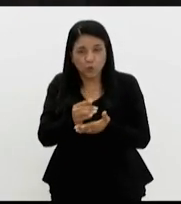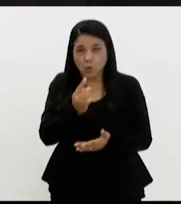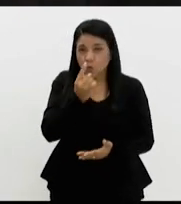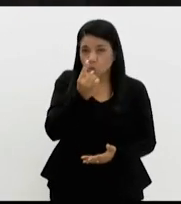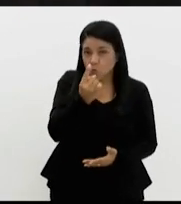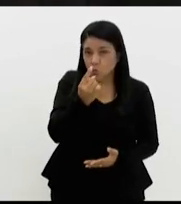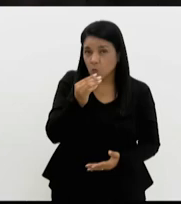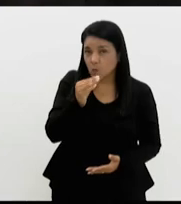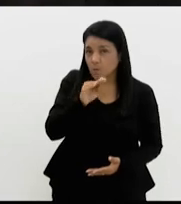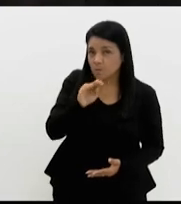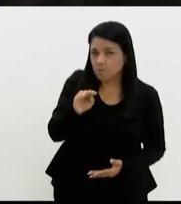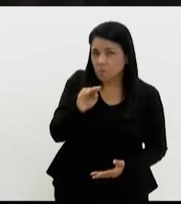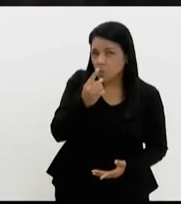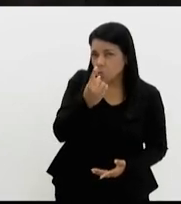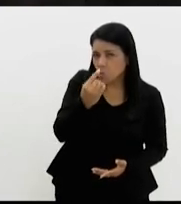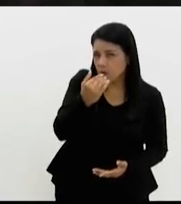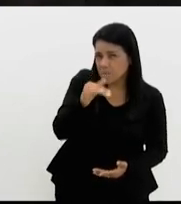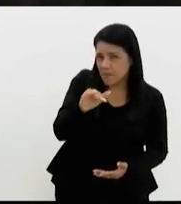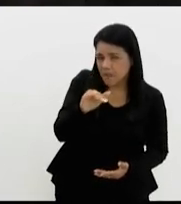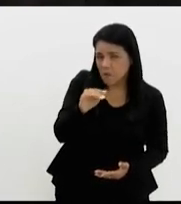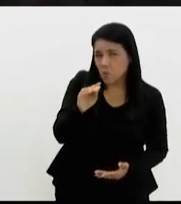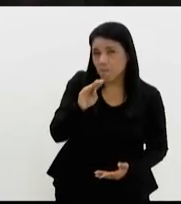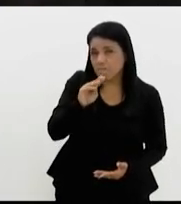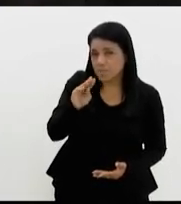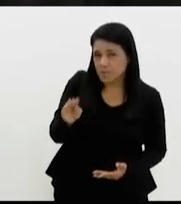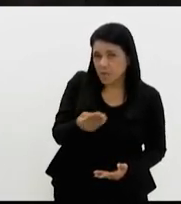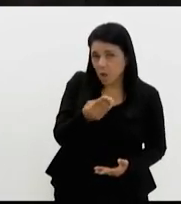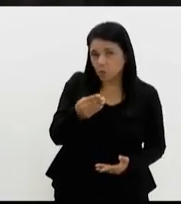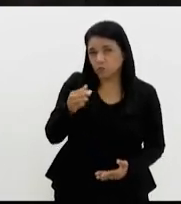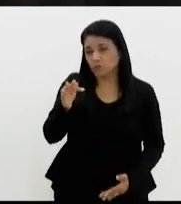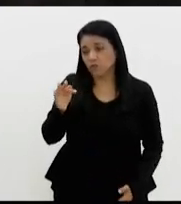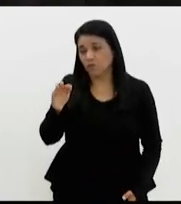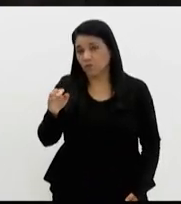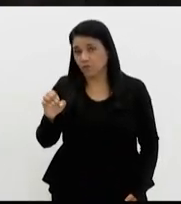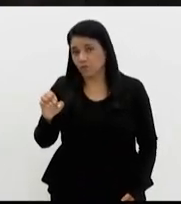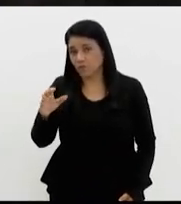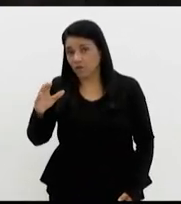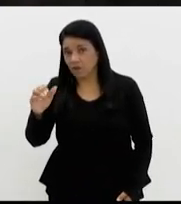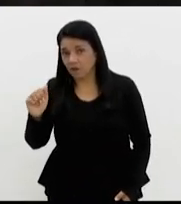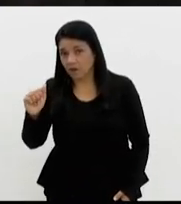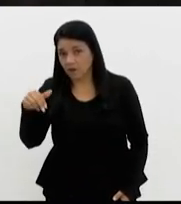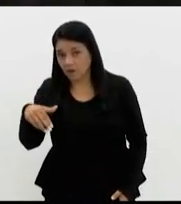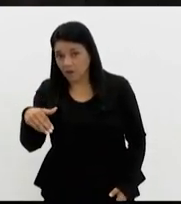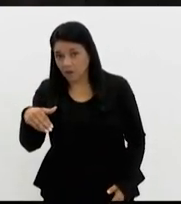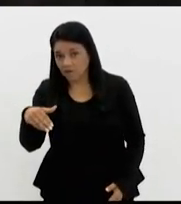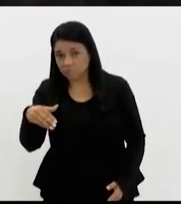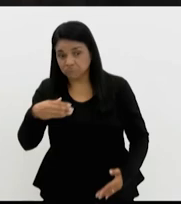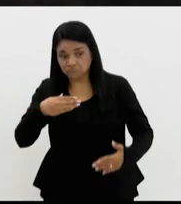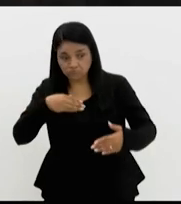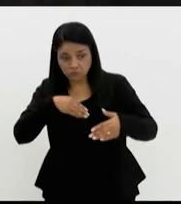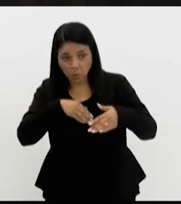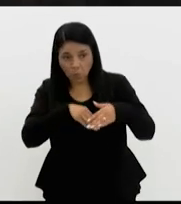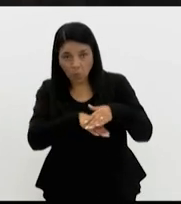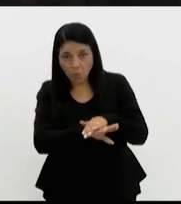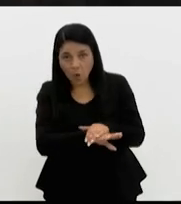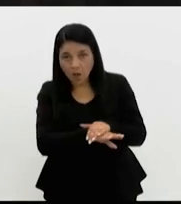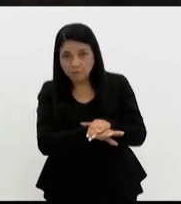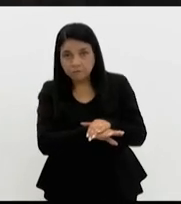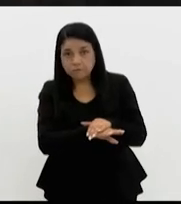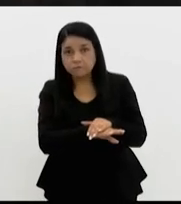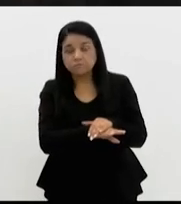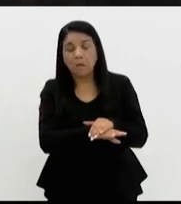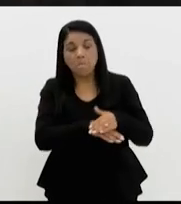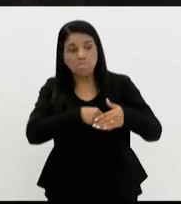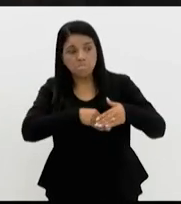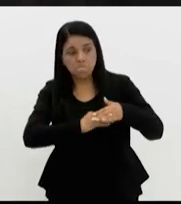1,5 bilhão, por exemplo, no FECAM, ano a ano, daqui a pouco, tem um caminhão de dinheiro que o